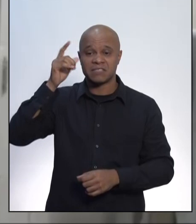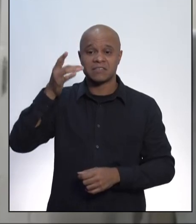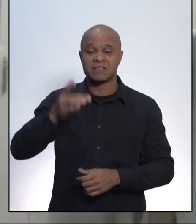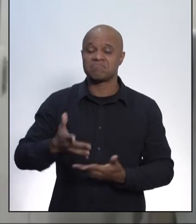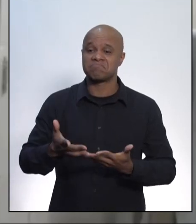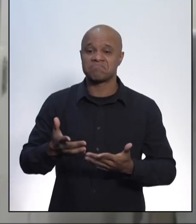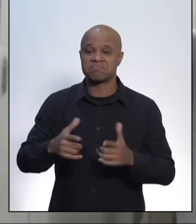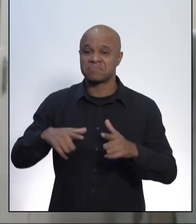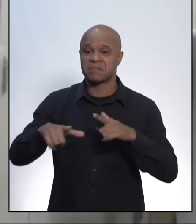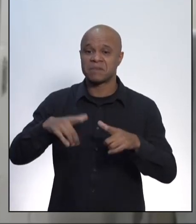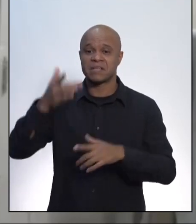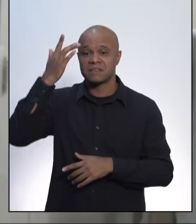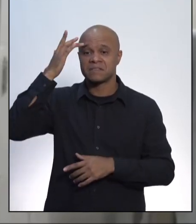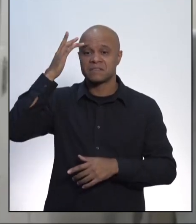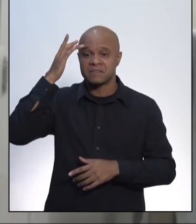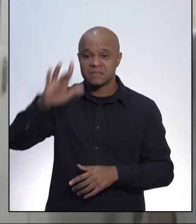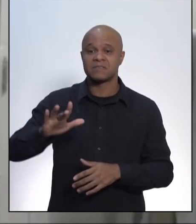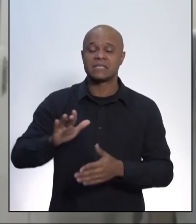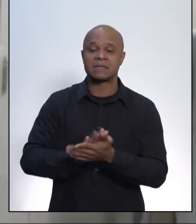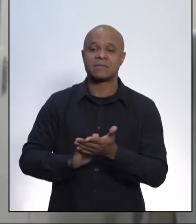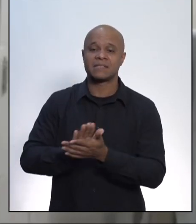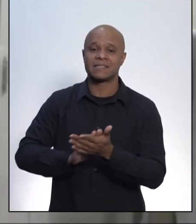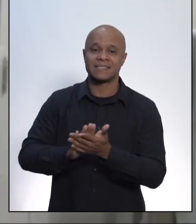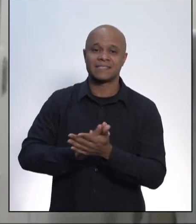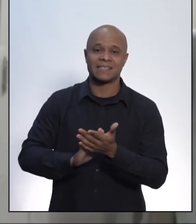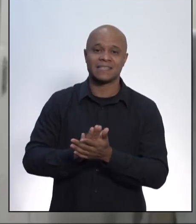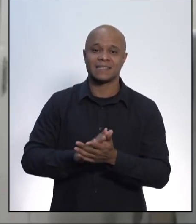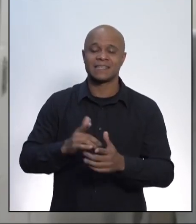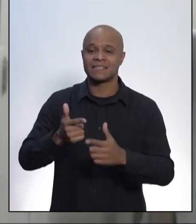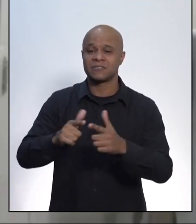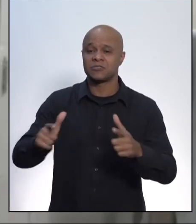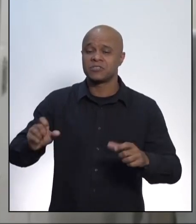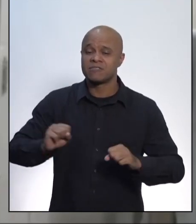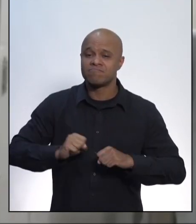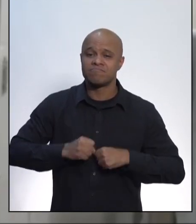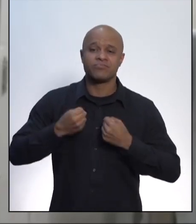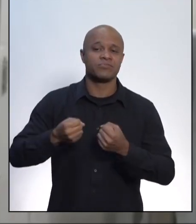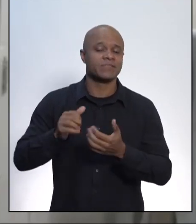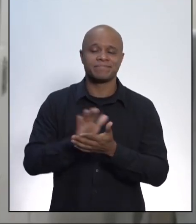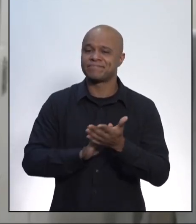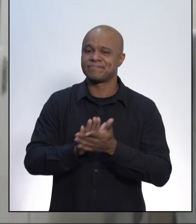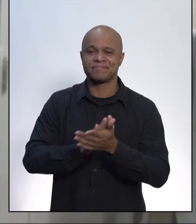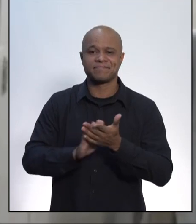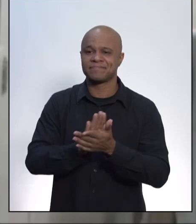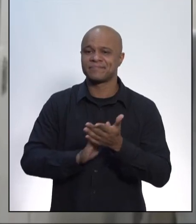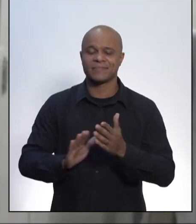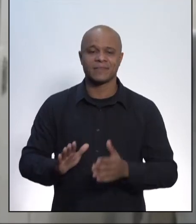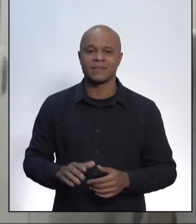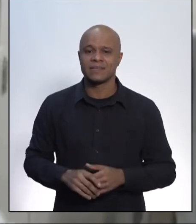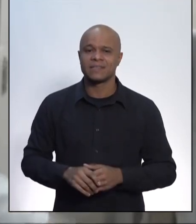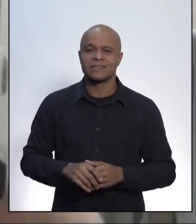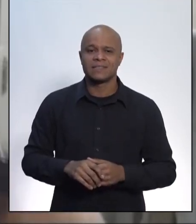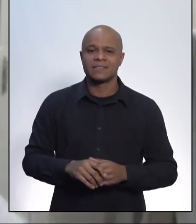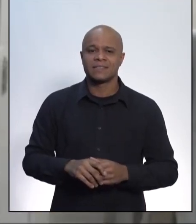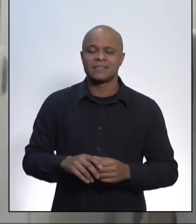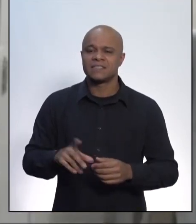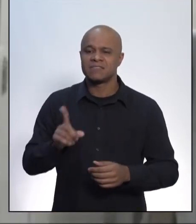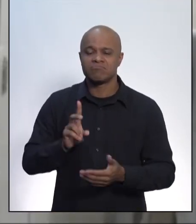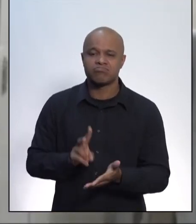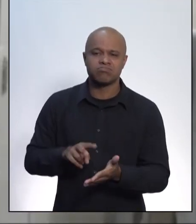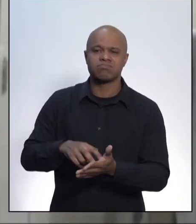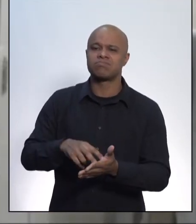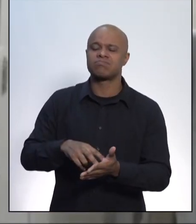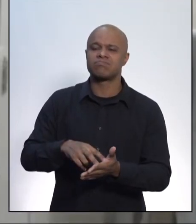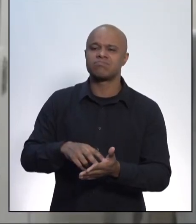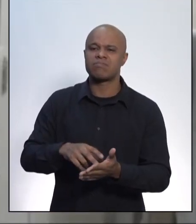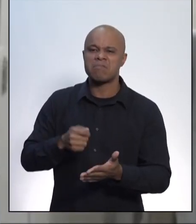ele não conseguia resolver problema, não era criativo para resolver problema, não tinha atitude, não se colocava à disposição, acaba